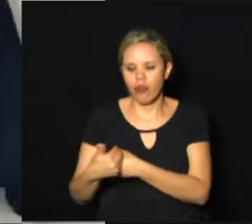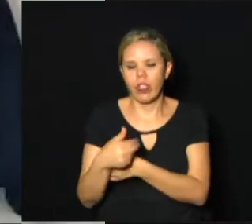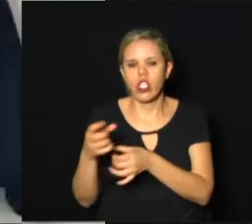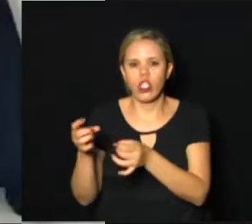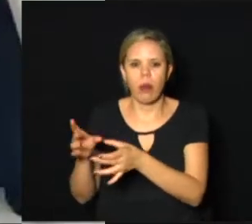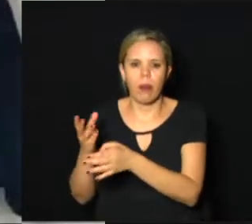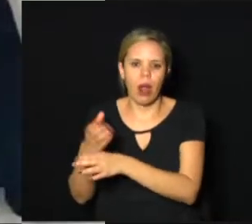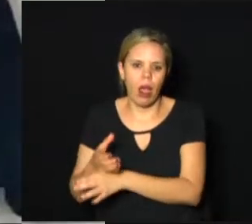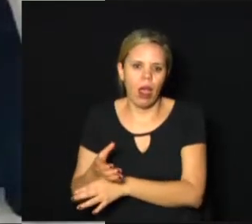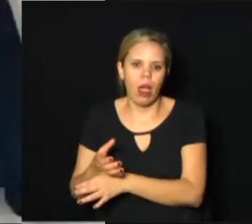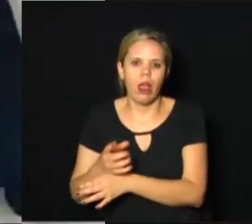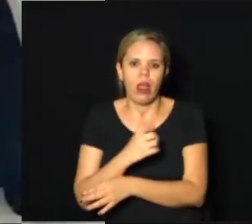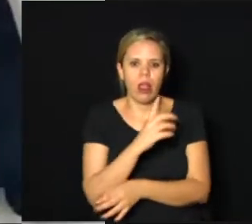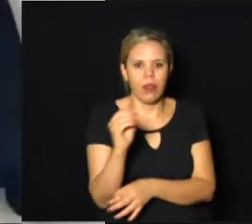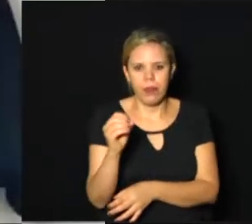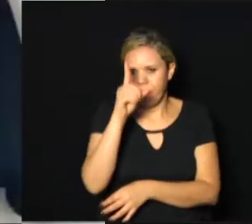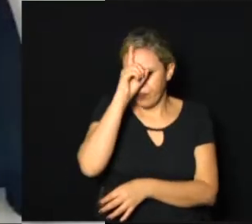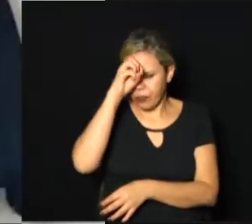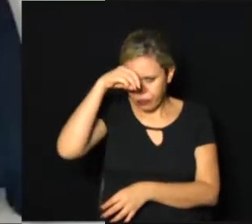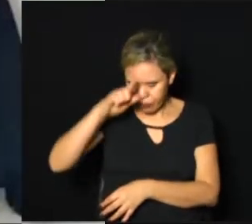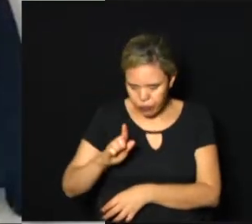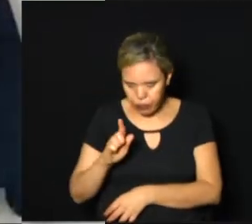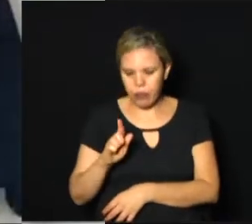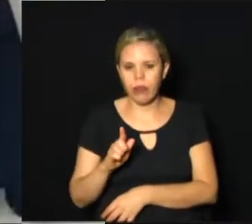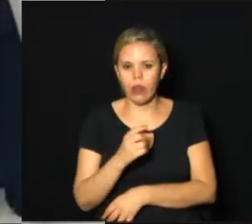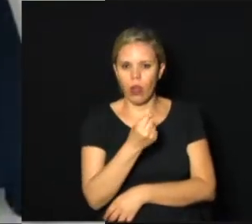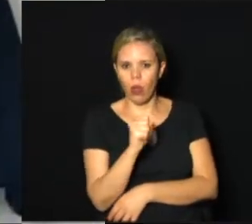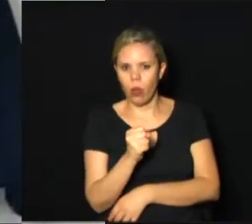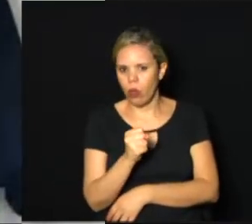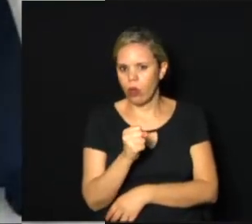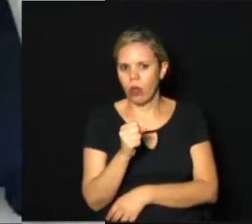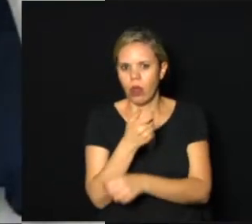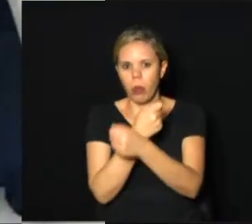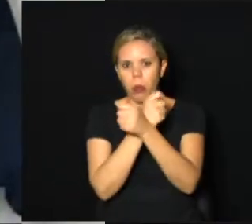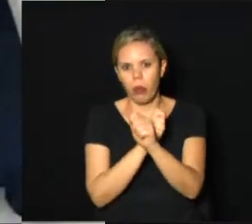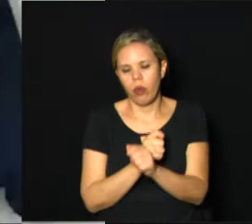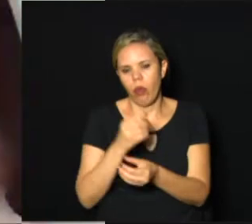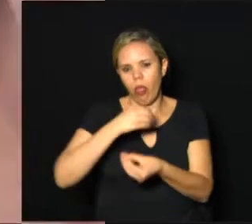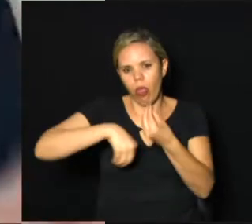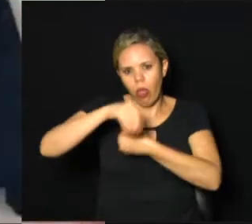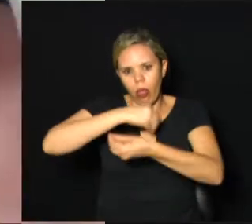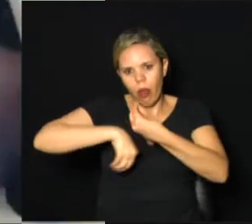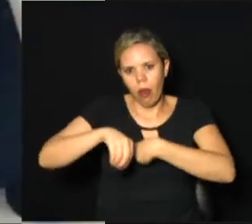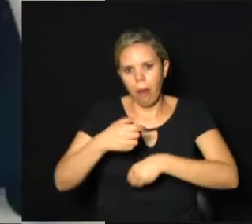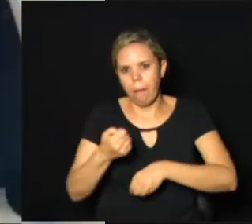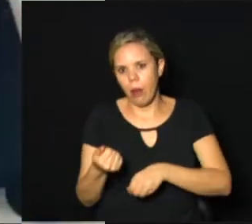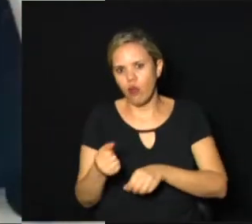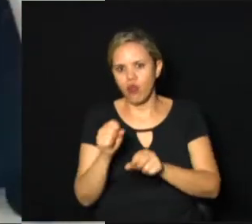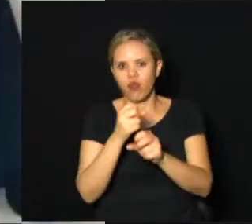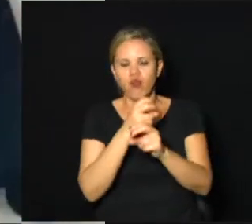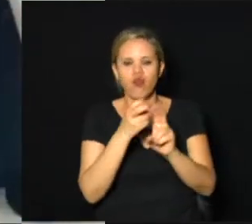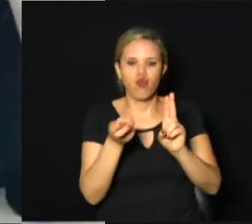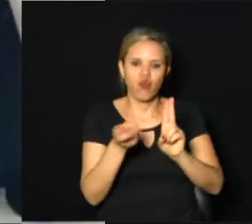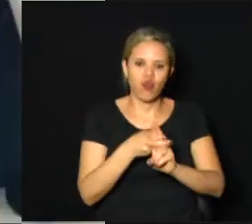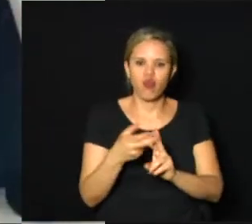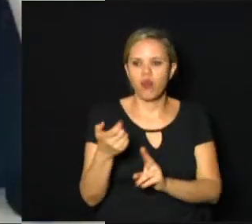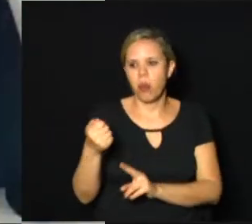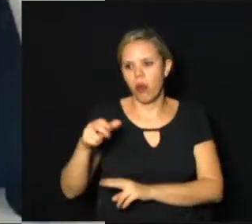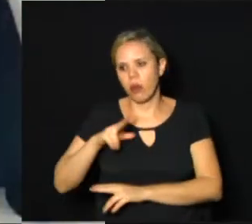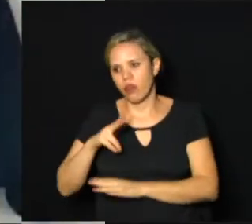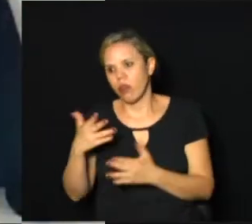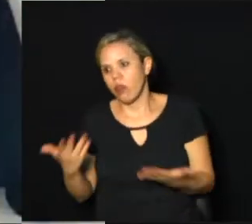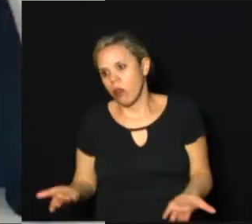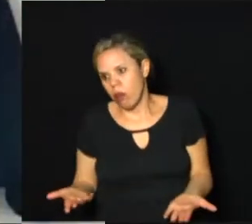inteira, 10 leitos do Mário Gatti, 8 leitos da PUC, que são mistos, um pedaço SUS, um pedaço convênio. Então,